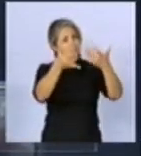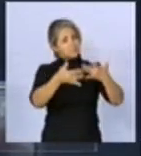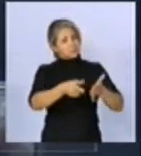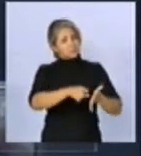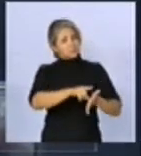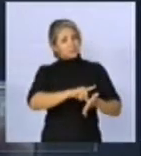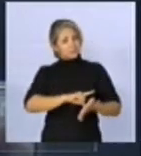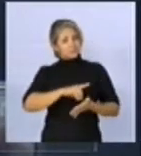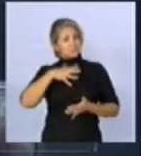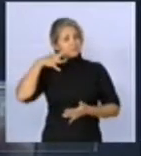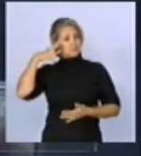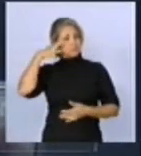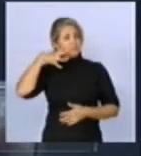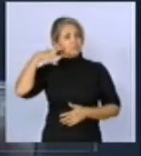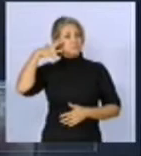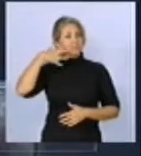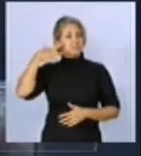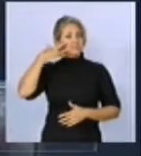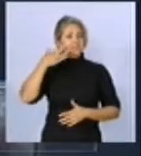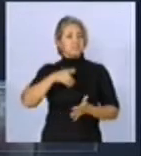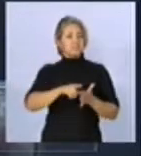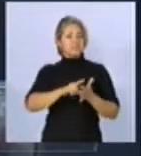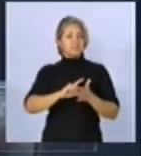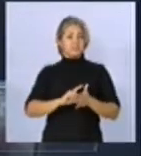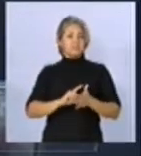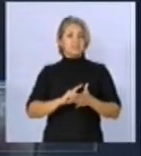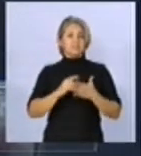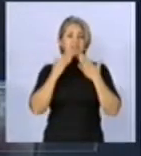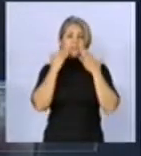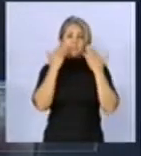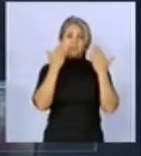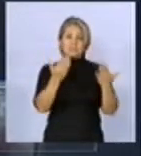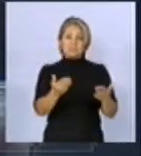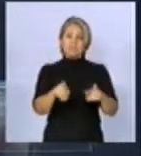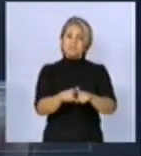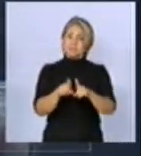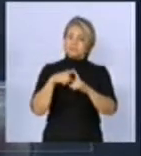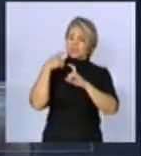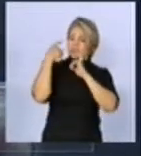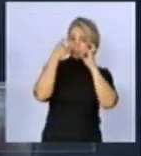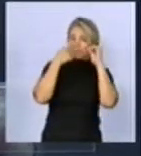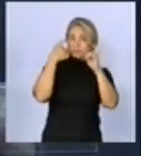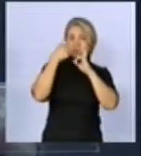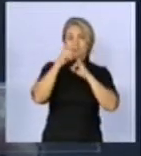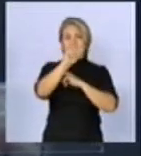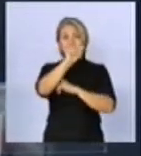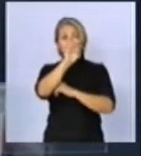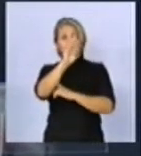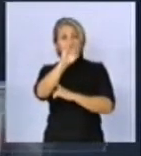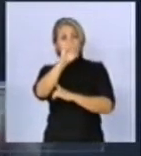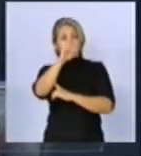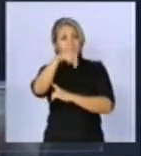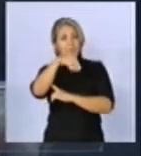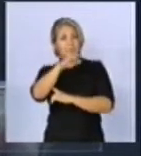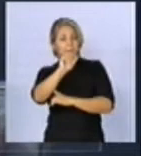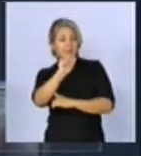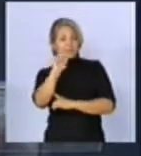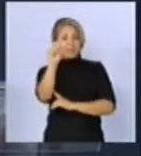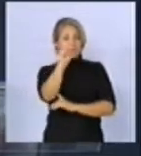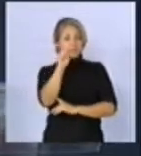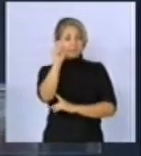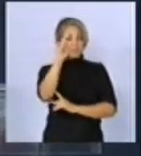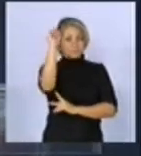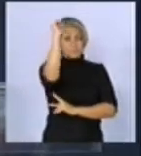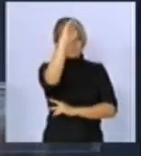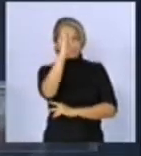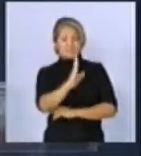pelos que nos precederam e trazemos a preocupação da abema que Associação Brasileira